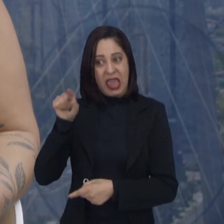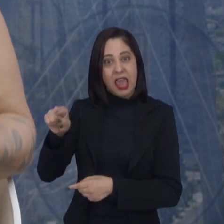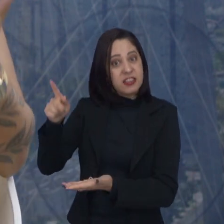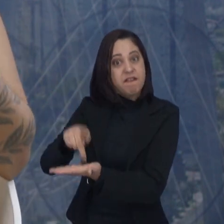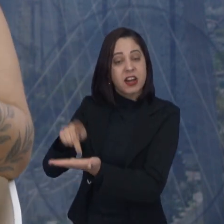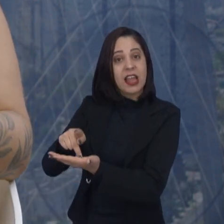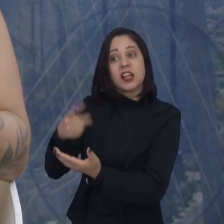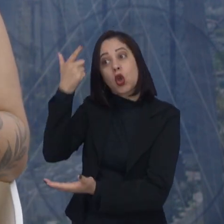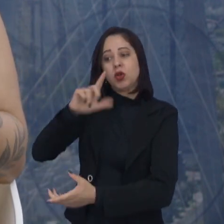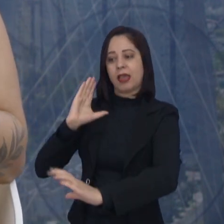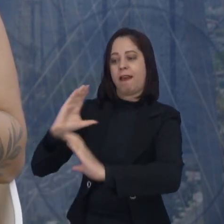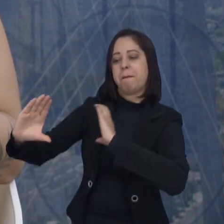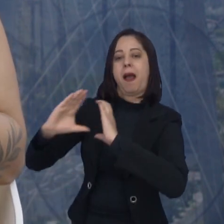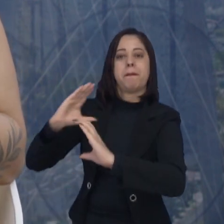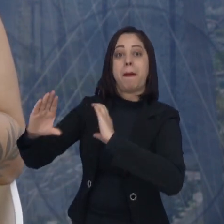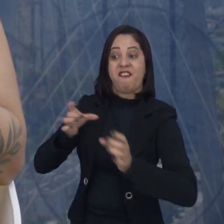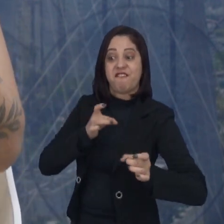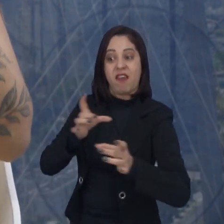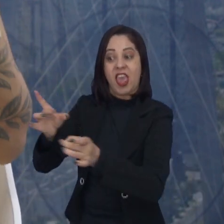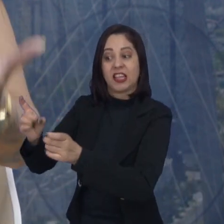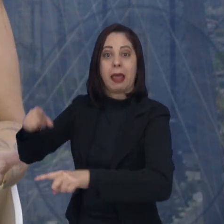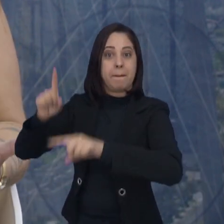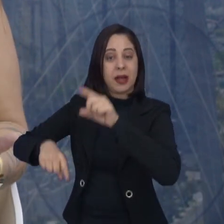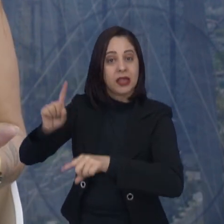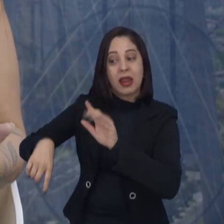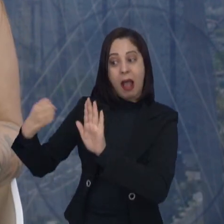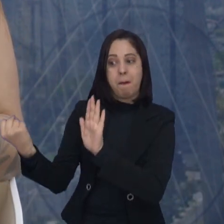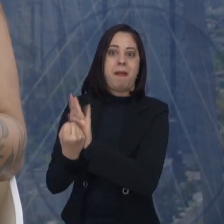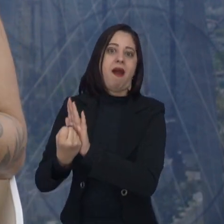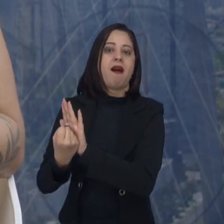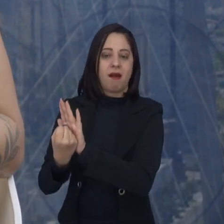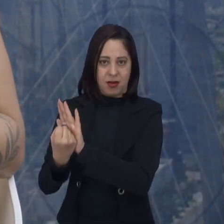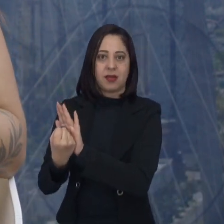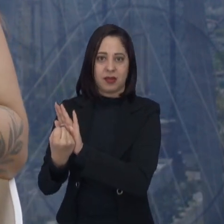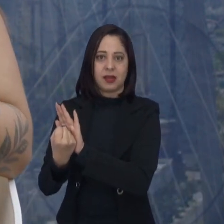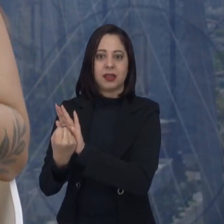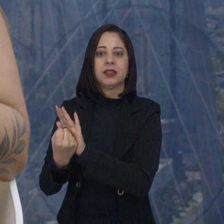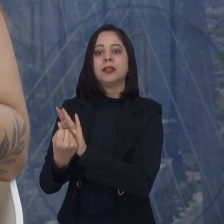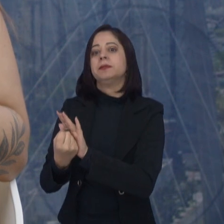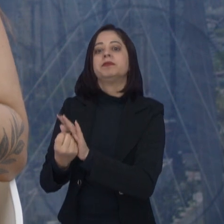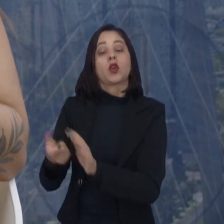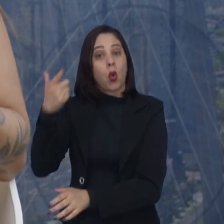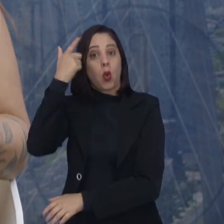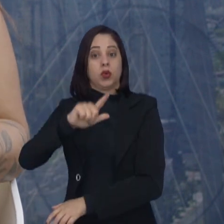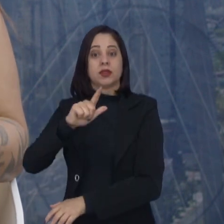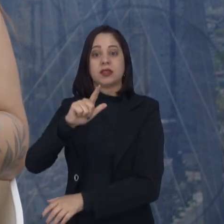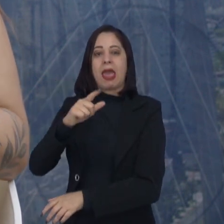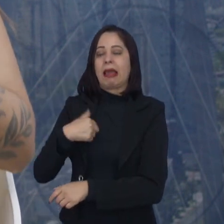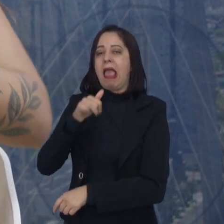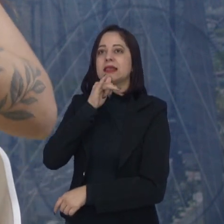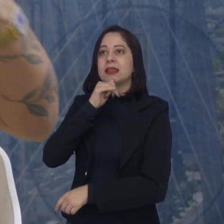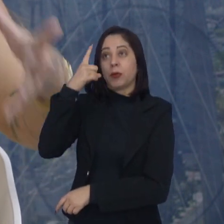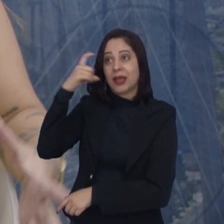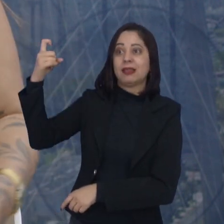Mas essa questão de converter, de vender um produto, né? Mesmo o influenciador não sendo vendedor, mas acaba vendendo, conseguir compartilhar uma ideia,